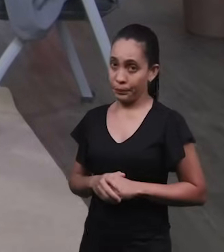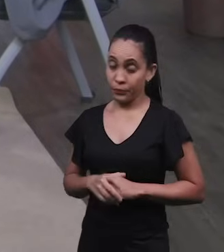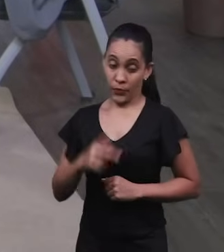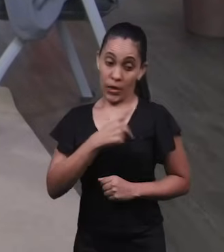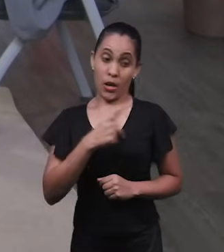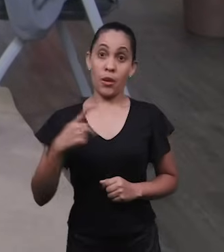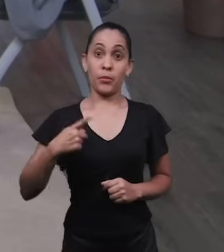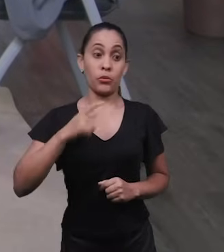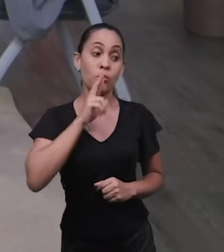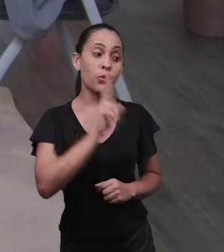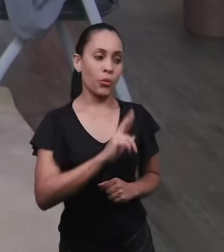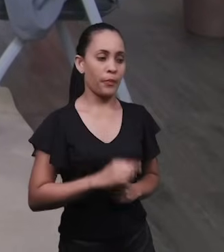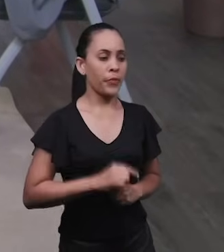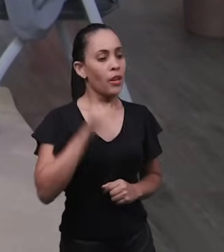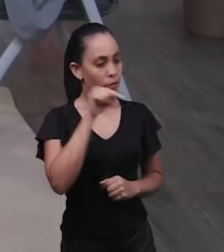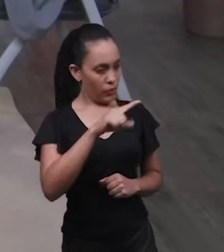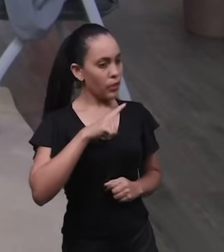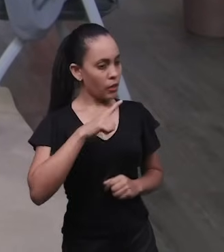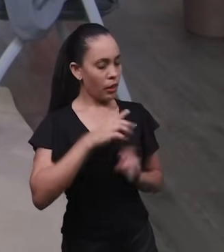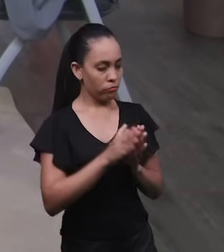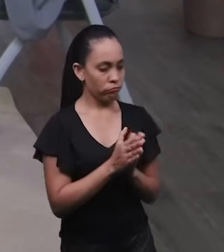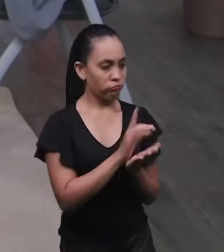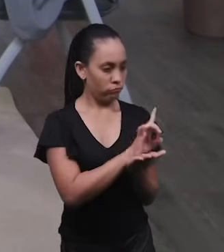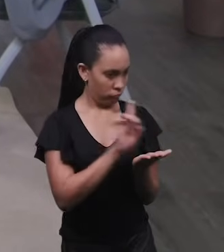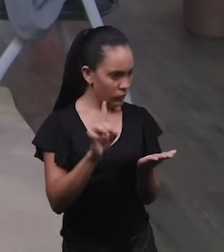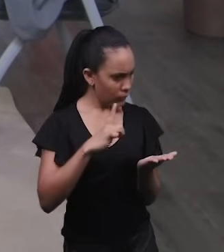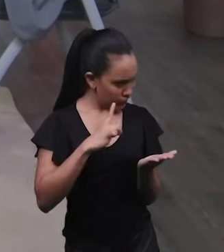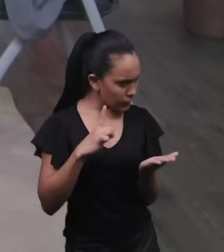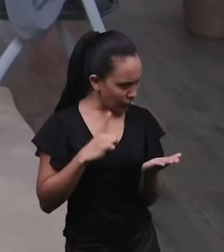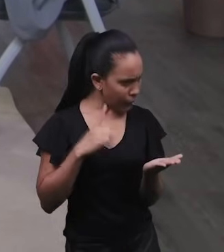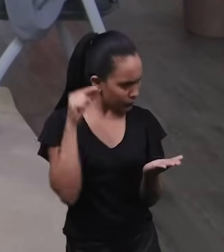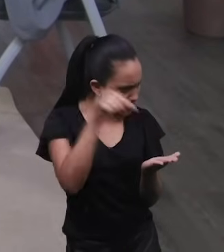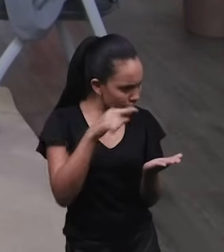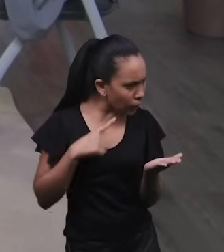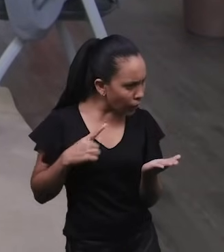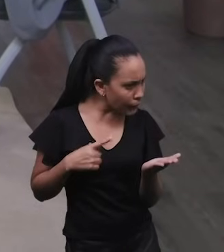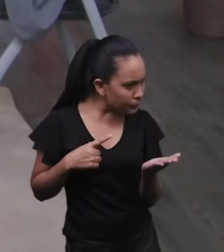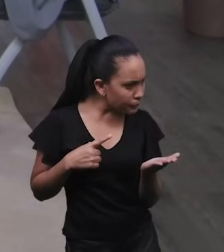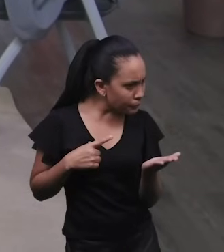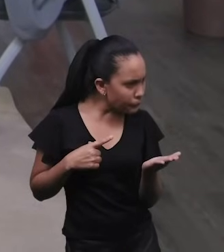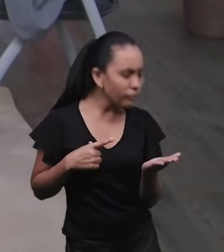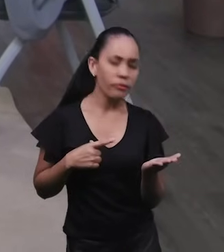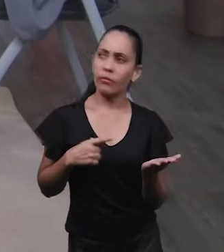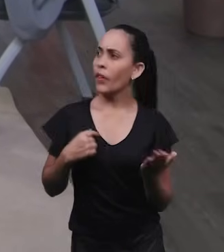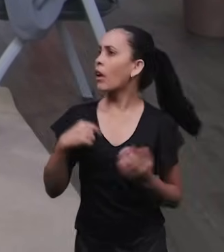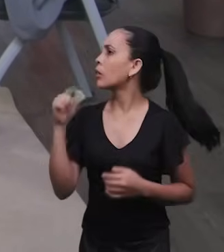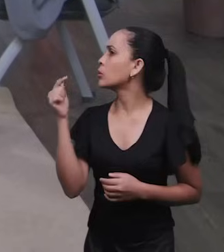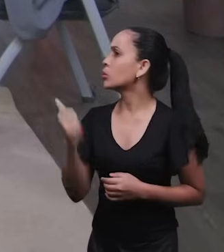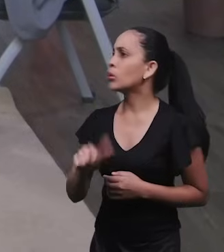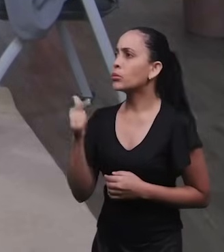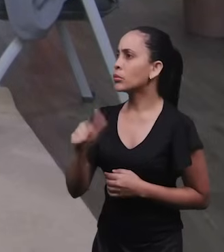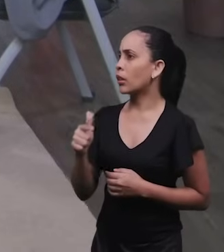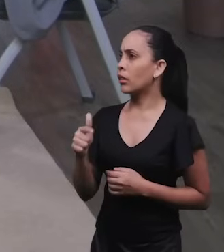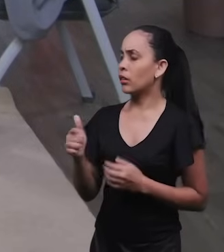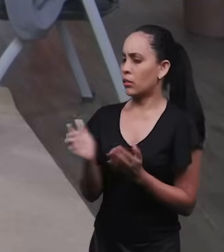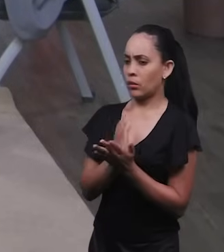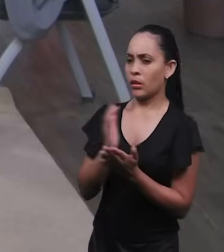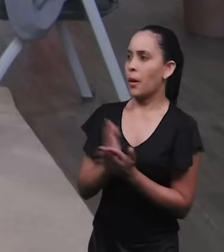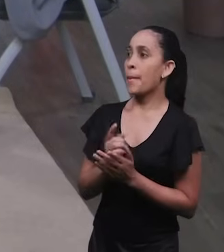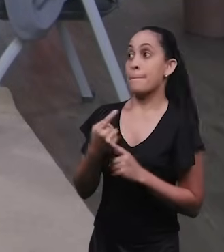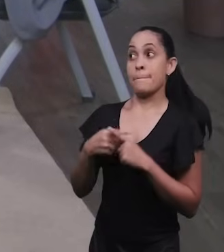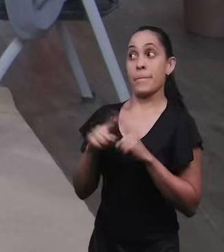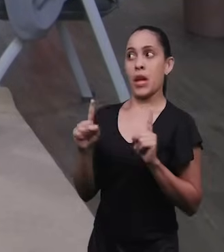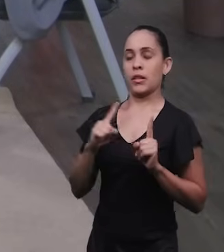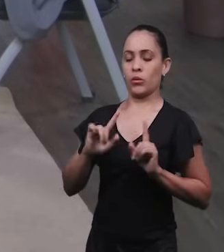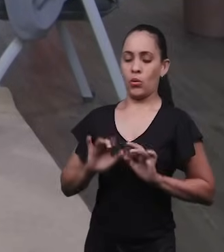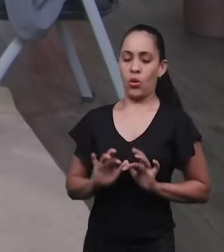Aí o pastor perguntou para ele, você tem uma Bíblia aí? Você tem uma Bíblia? Olha, eu não tenho uma Bíblia de papel aqui,